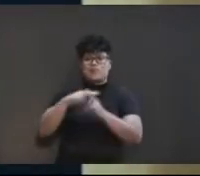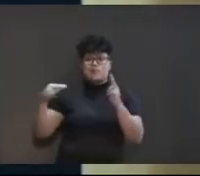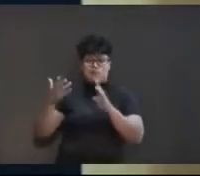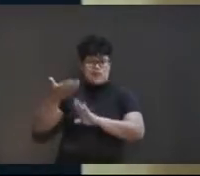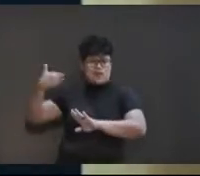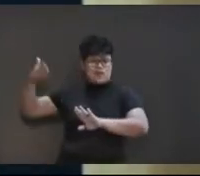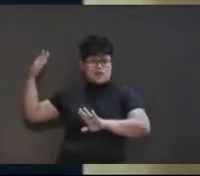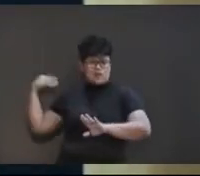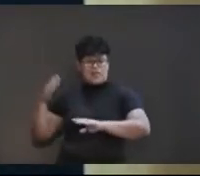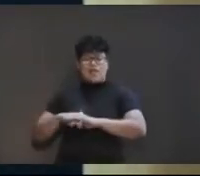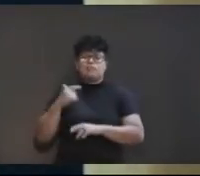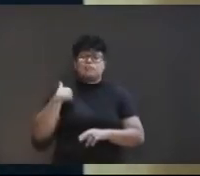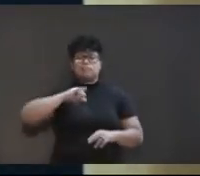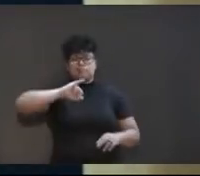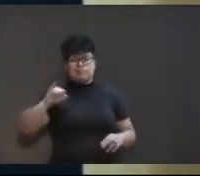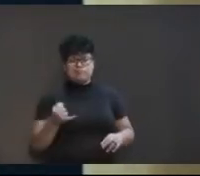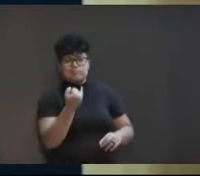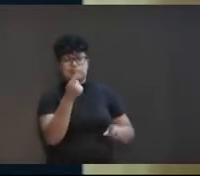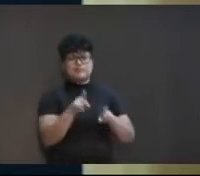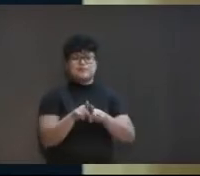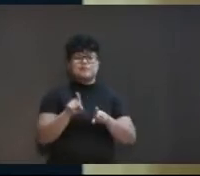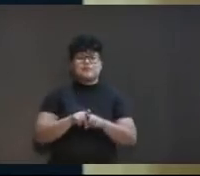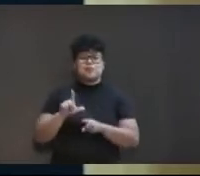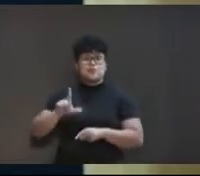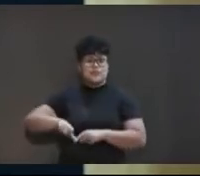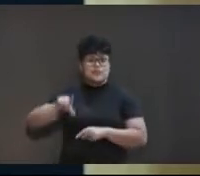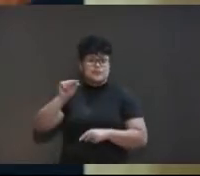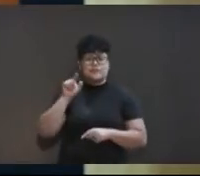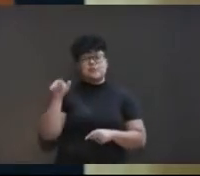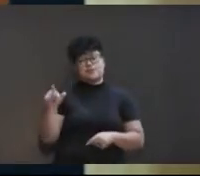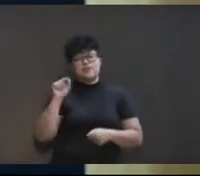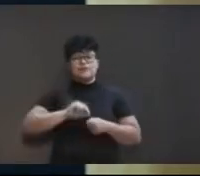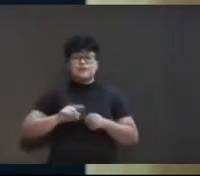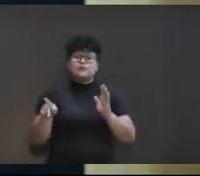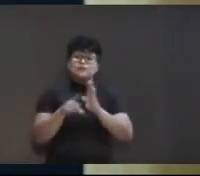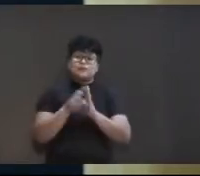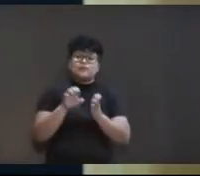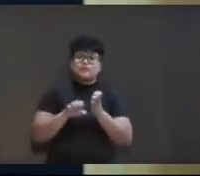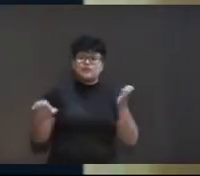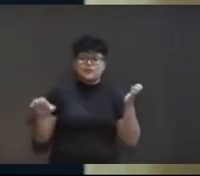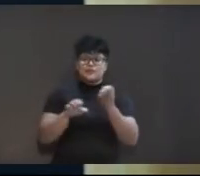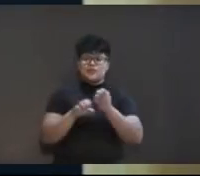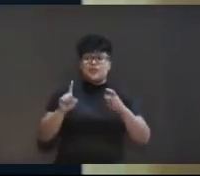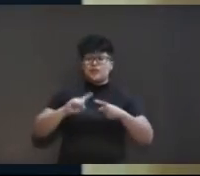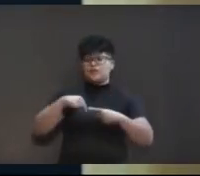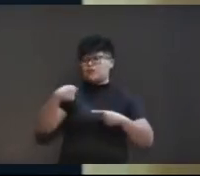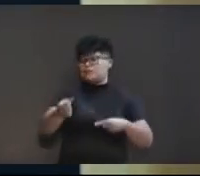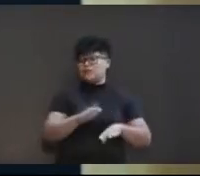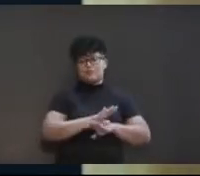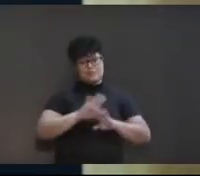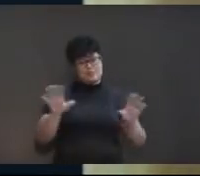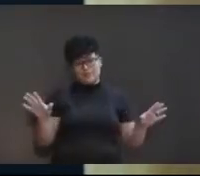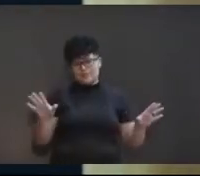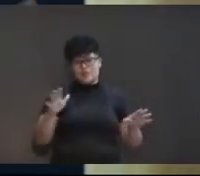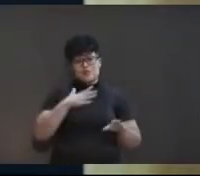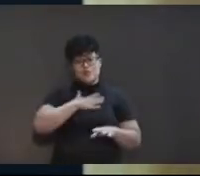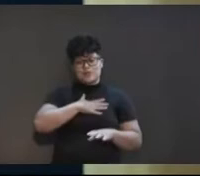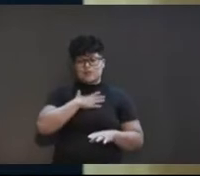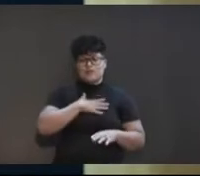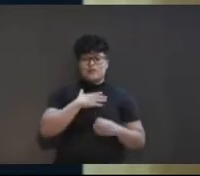e disse a vou dar um curso topologia optativo ele fez sendo da engenharia e aí daí para frente já